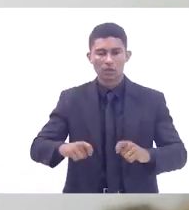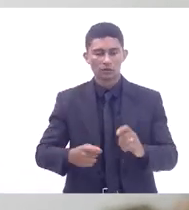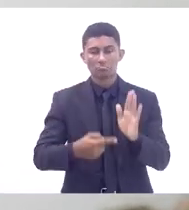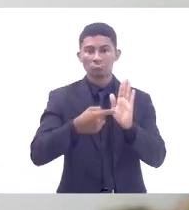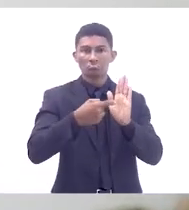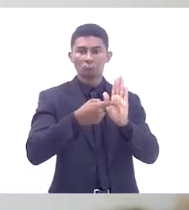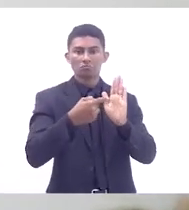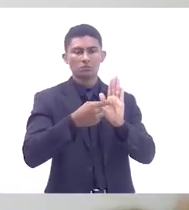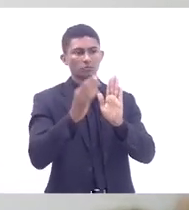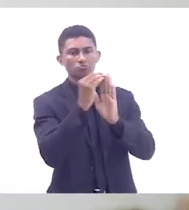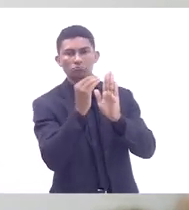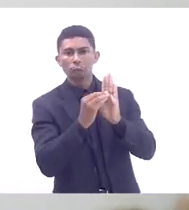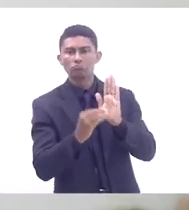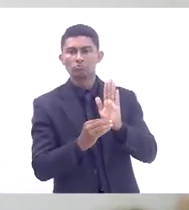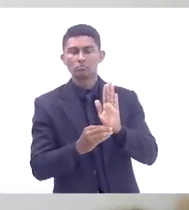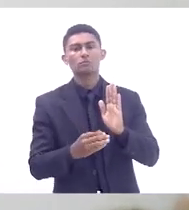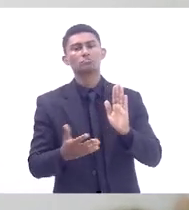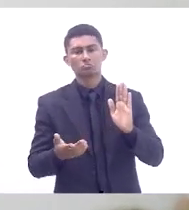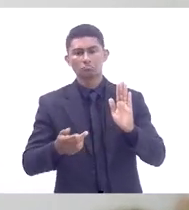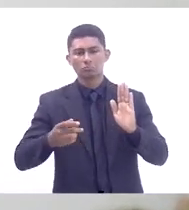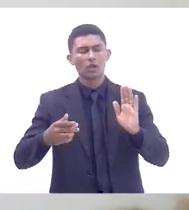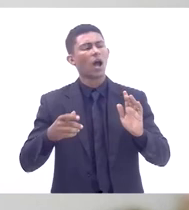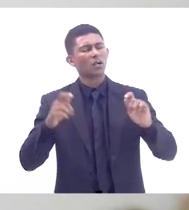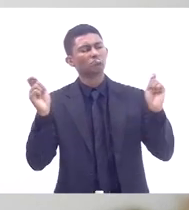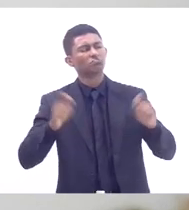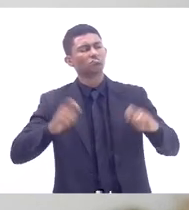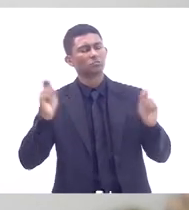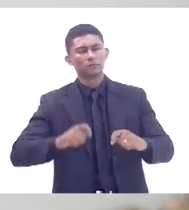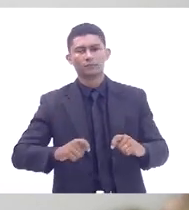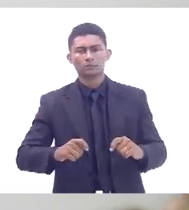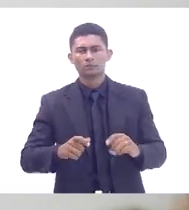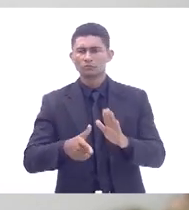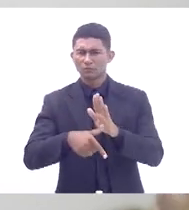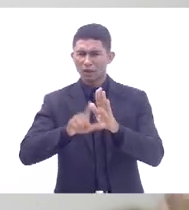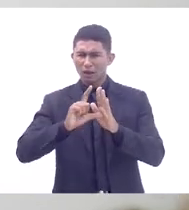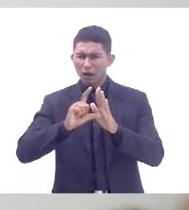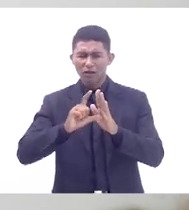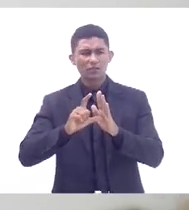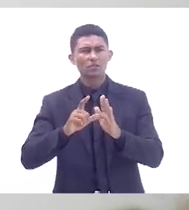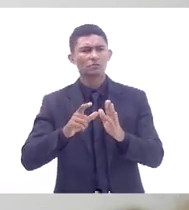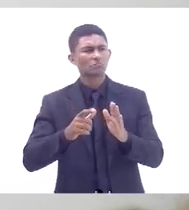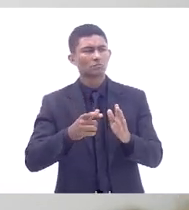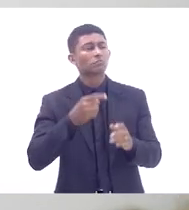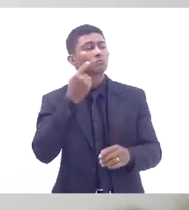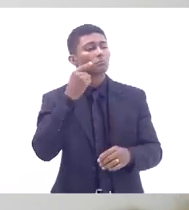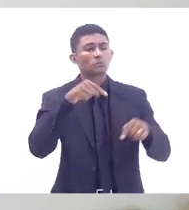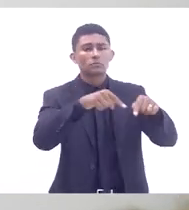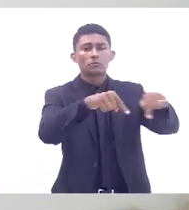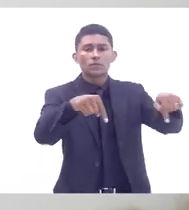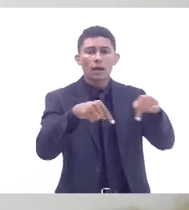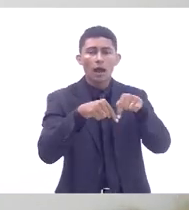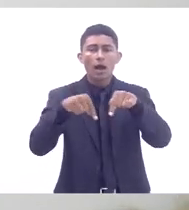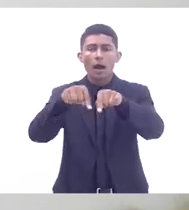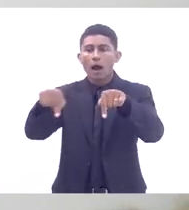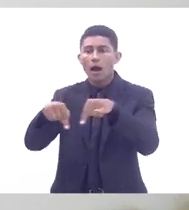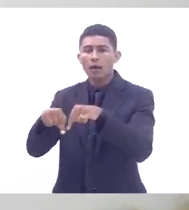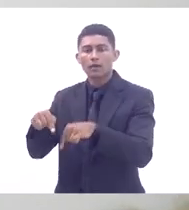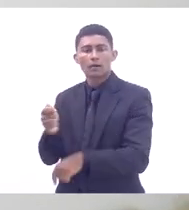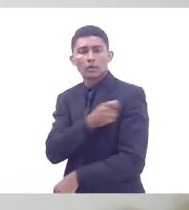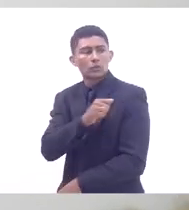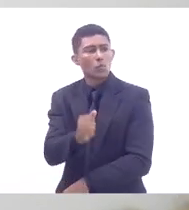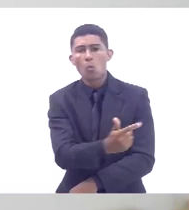presenciais sem qualquer então discussão de número de alunos por salas e